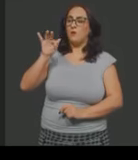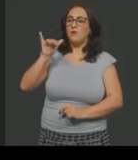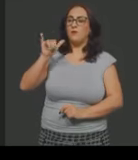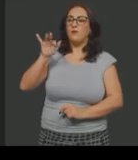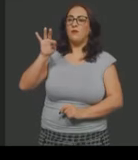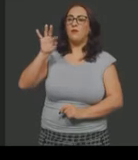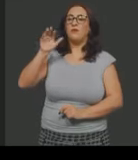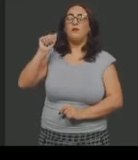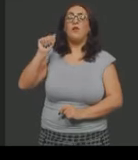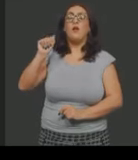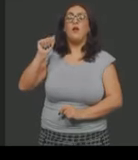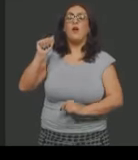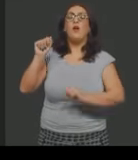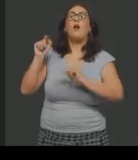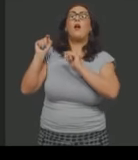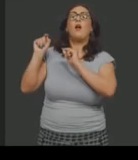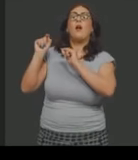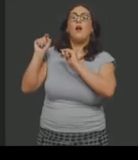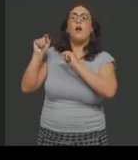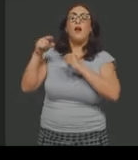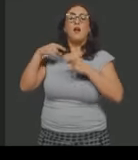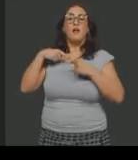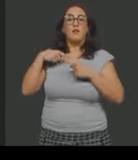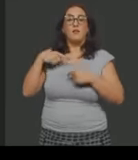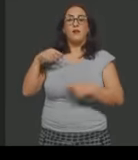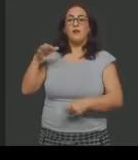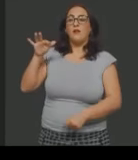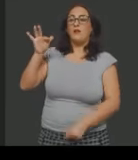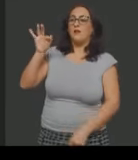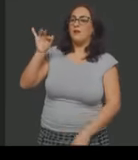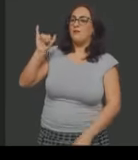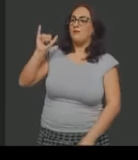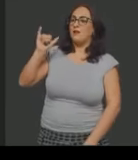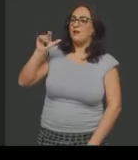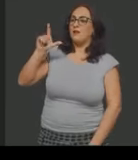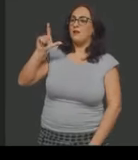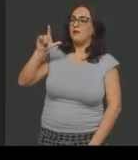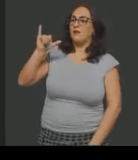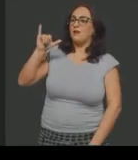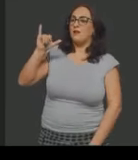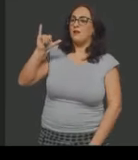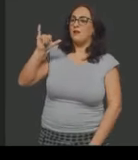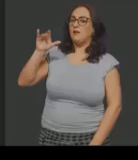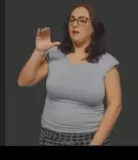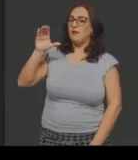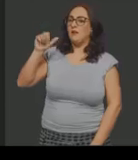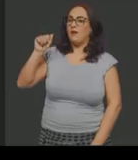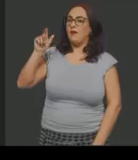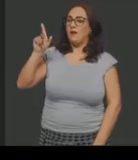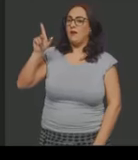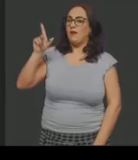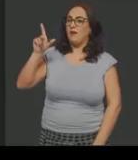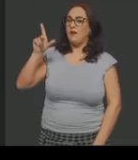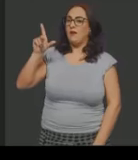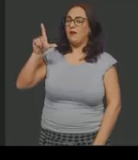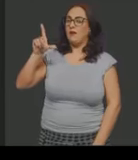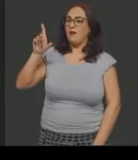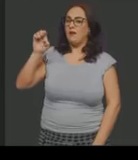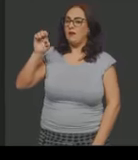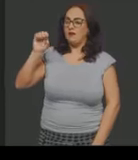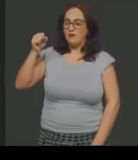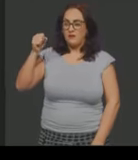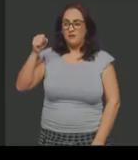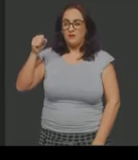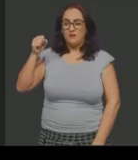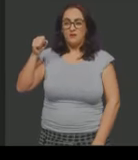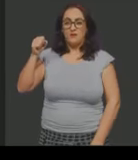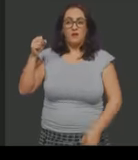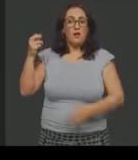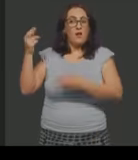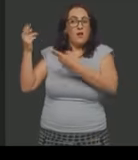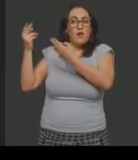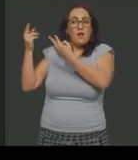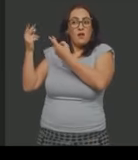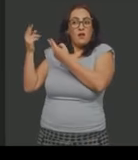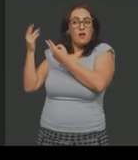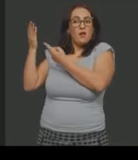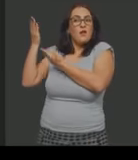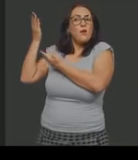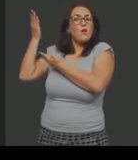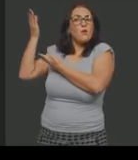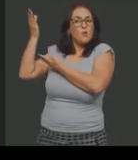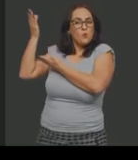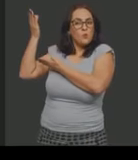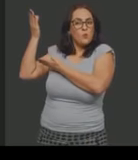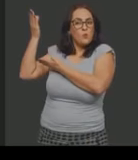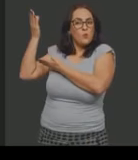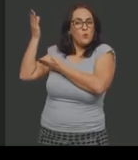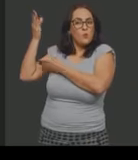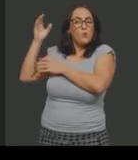as filicales, que vão ser as samambaias, igual a gente vê aqui. Todo mundo em casa deve ter